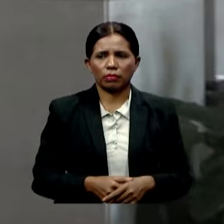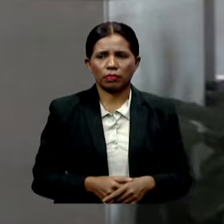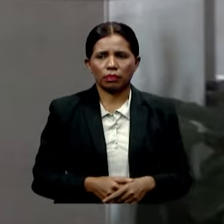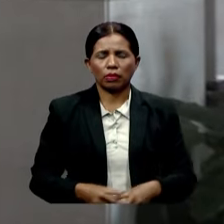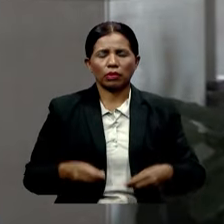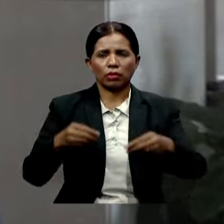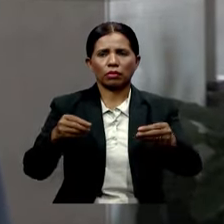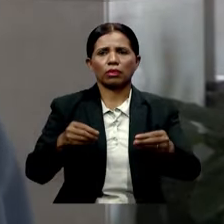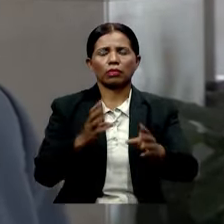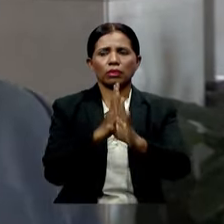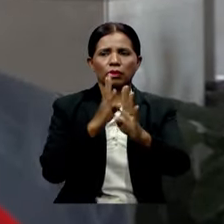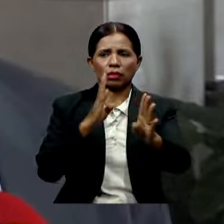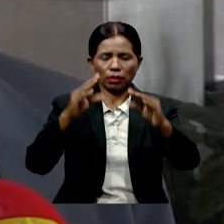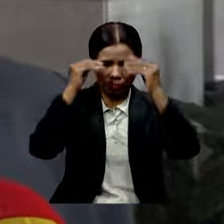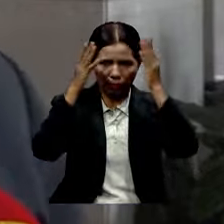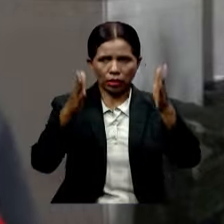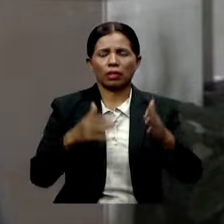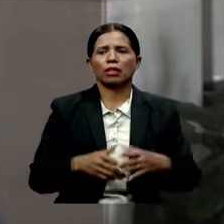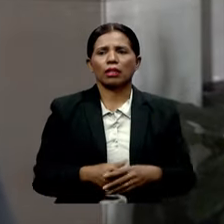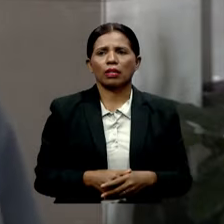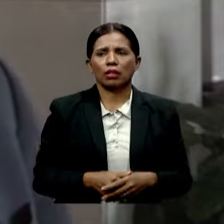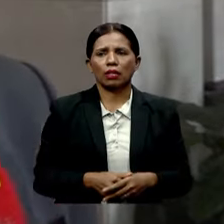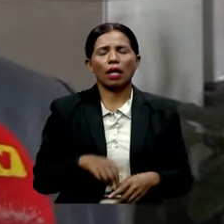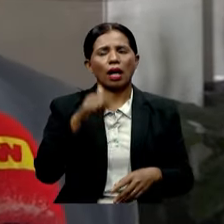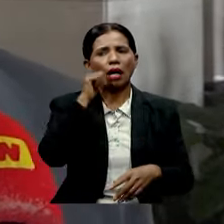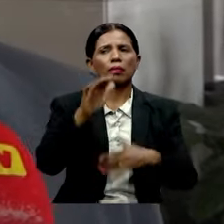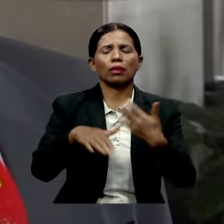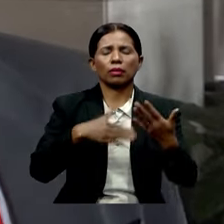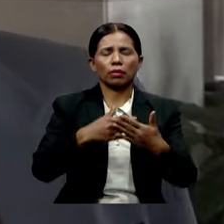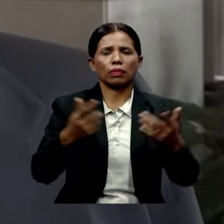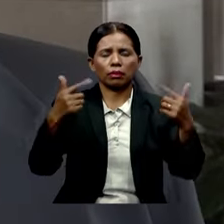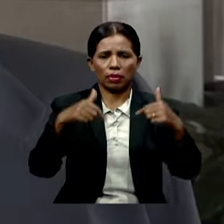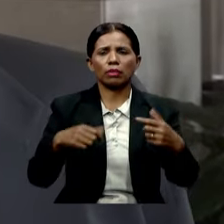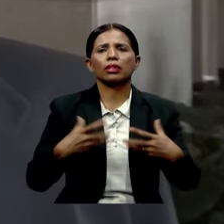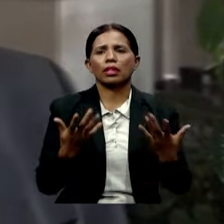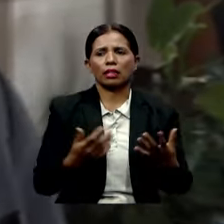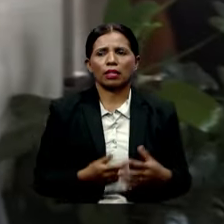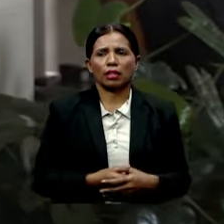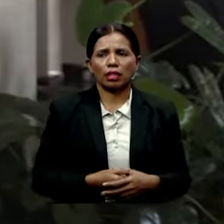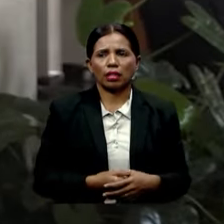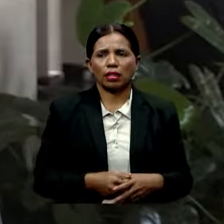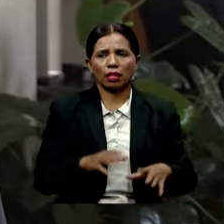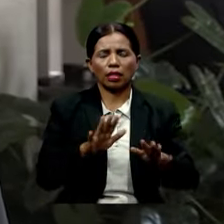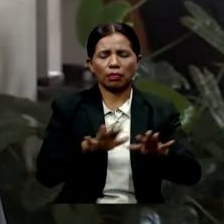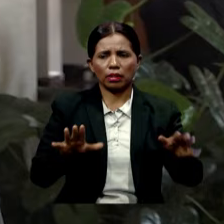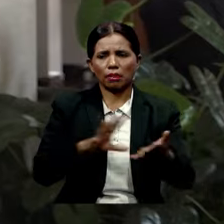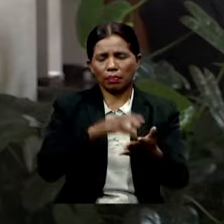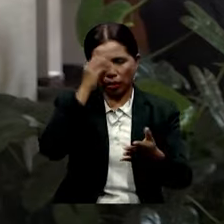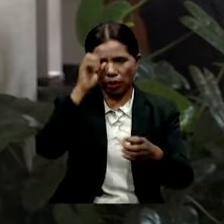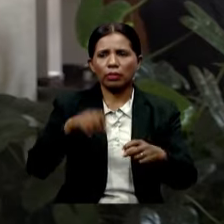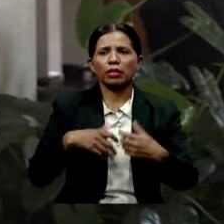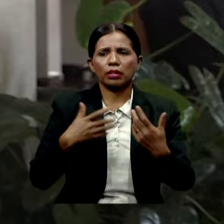for formatura, uma. Professor, eu não. Ah, mas não estou mais, ho, ansene. Aí. La barri, nem pela prenda, não sabe, né? Se